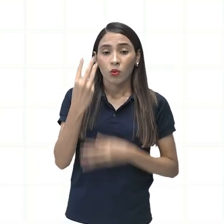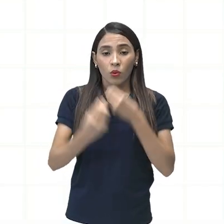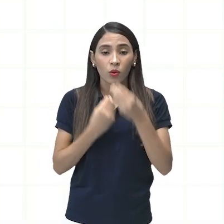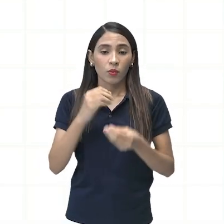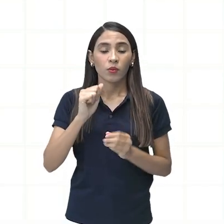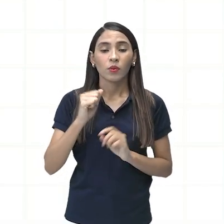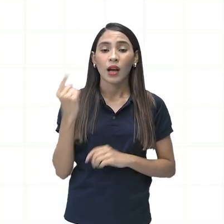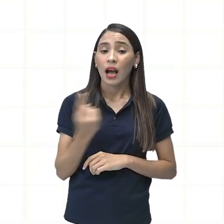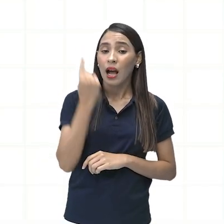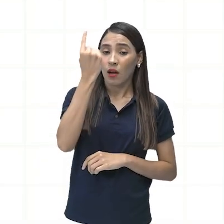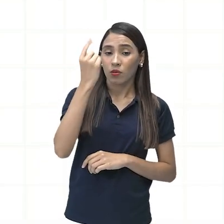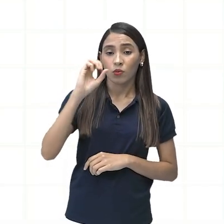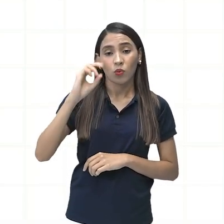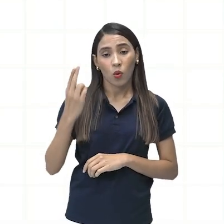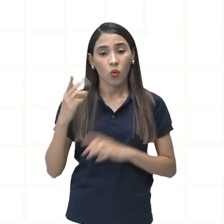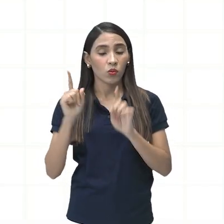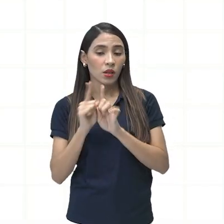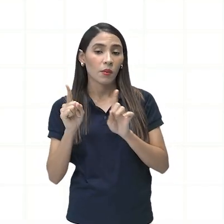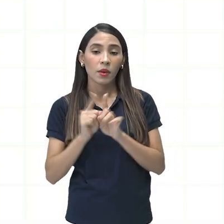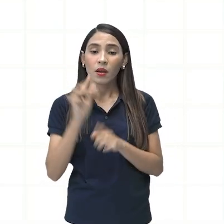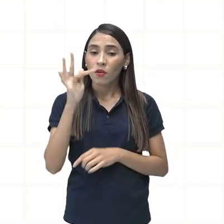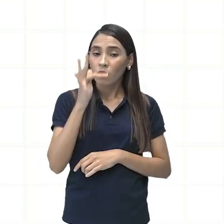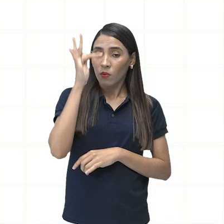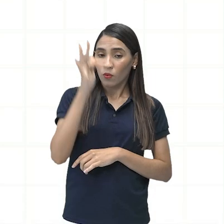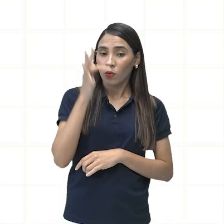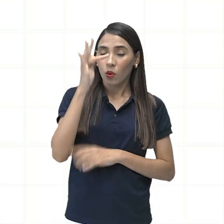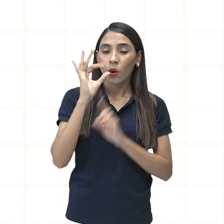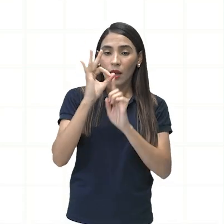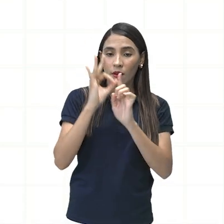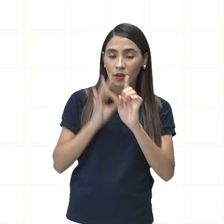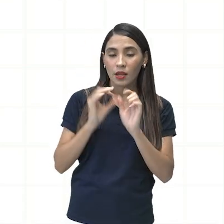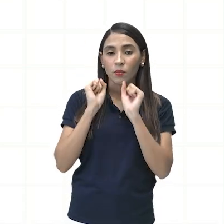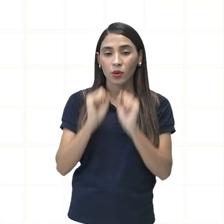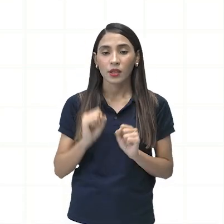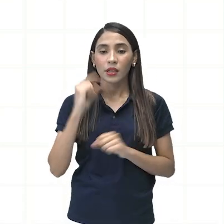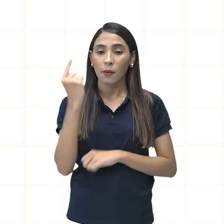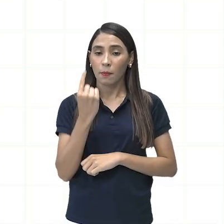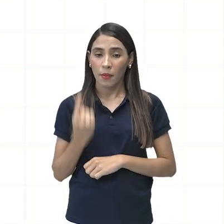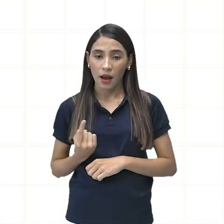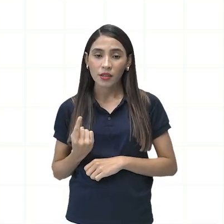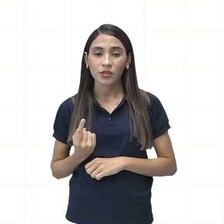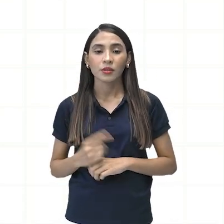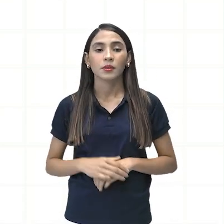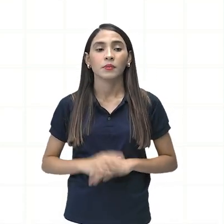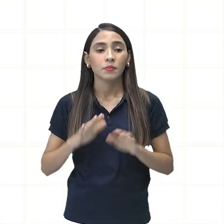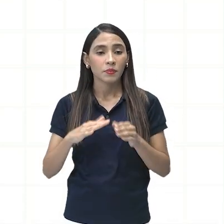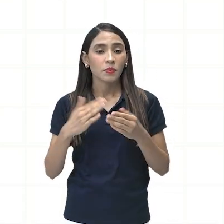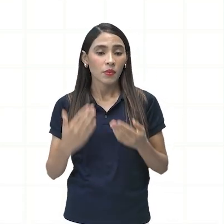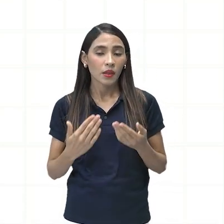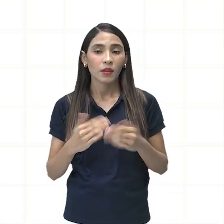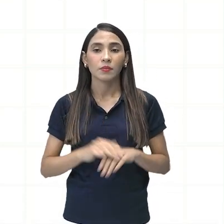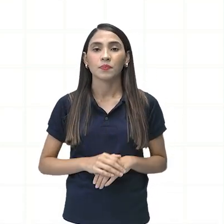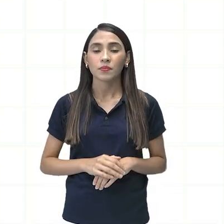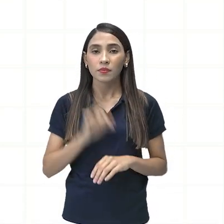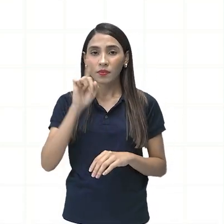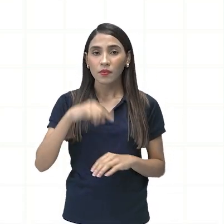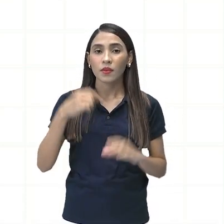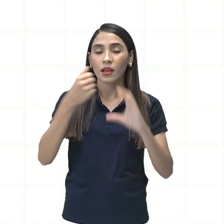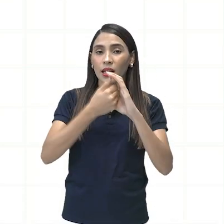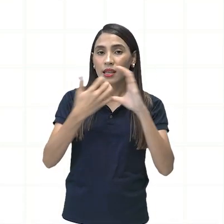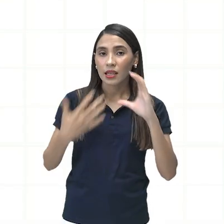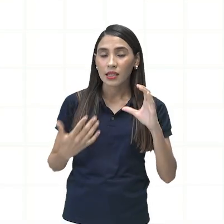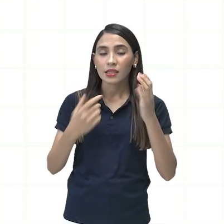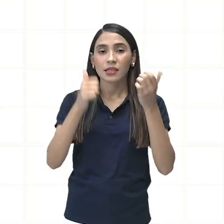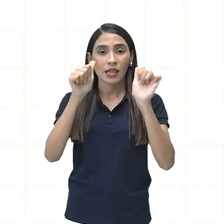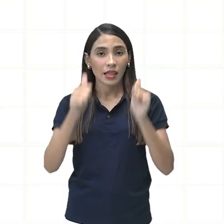ser alta ou essa planta de ervilha poderia ser baixa. Então, essas foram as